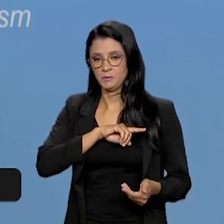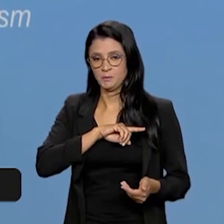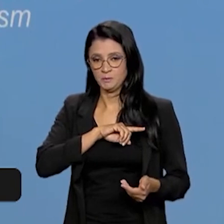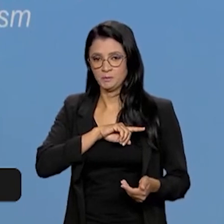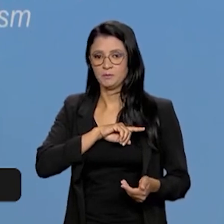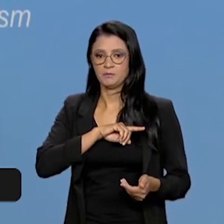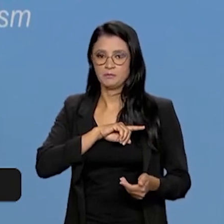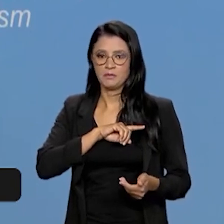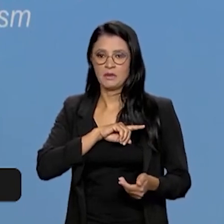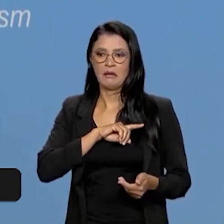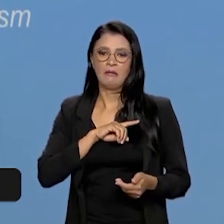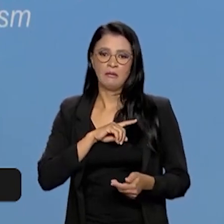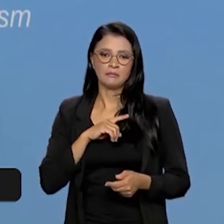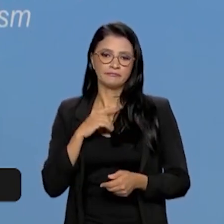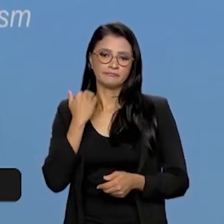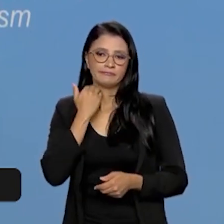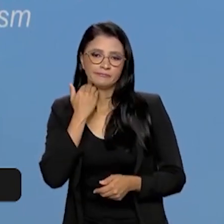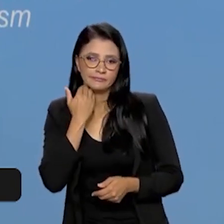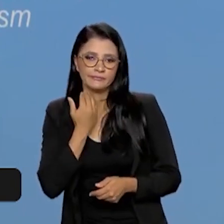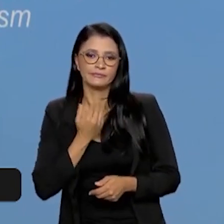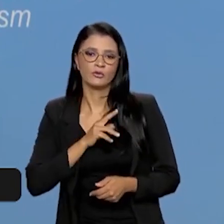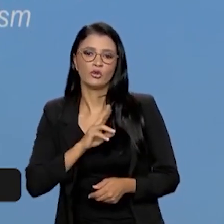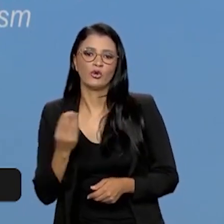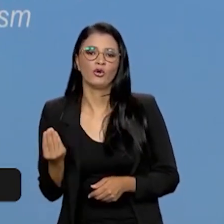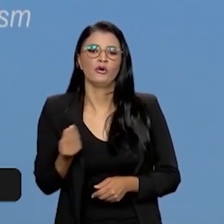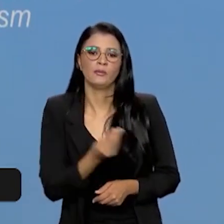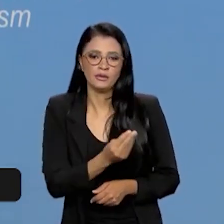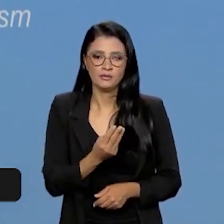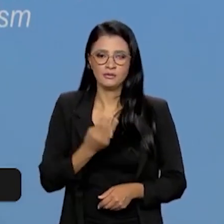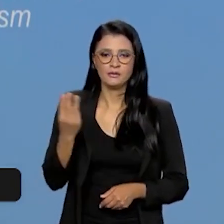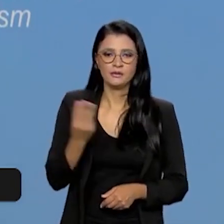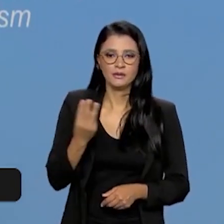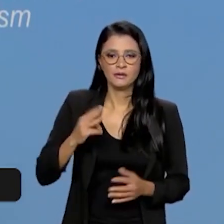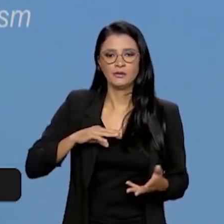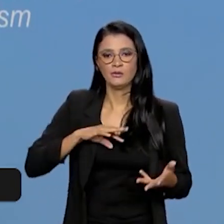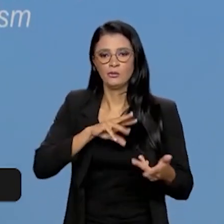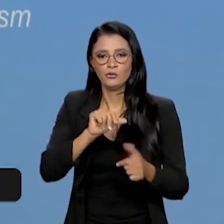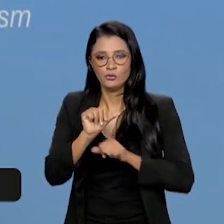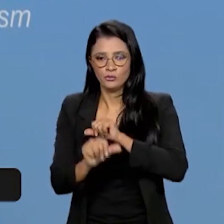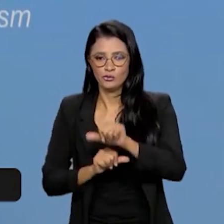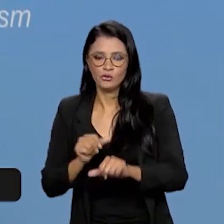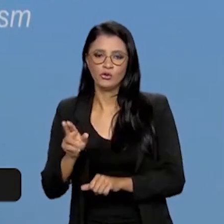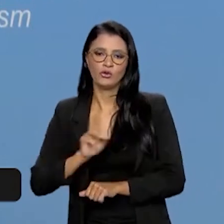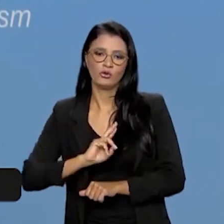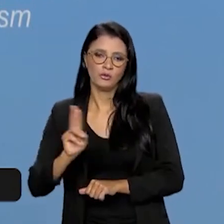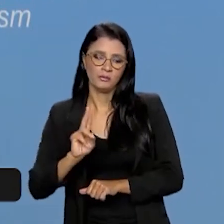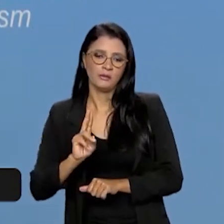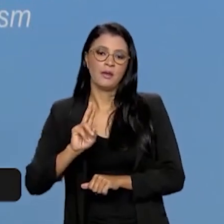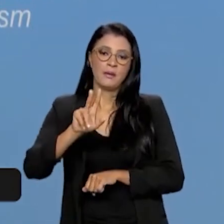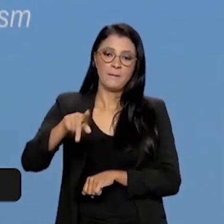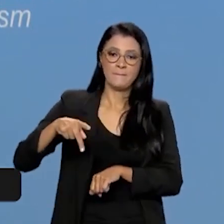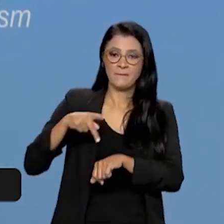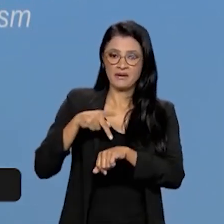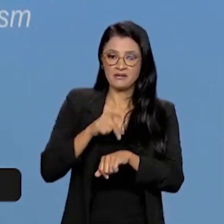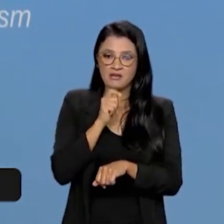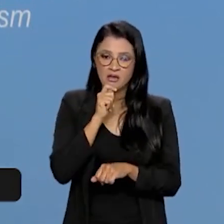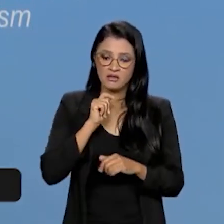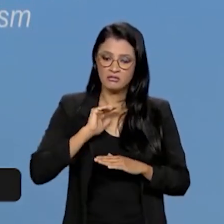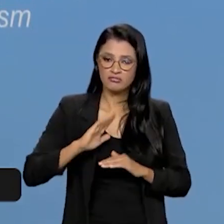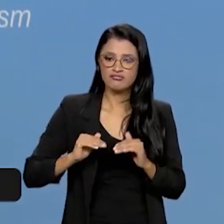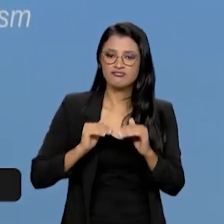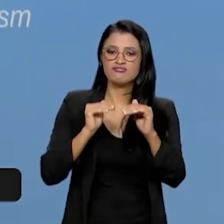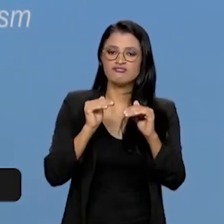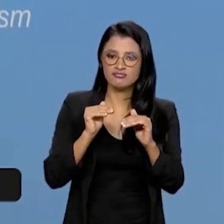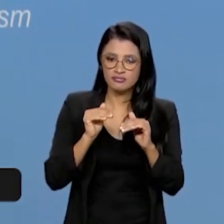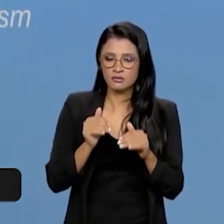Depois que cansaram de chamar a gente de terceiro mundo, começaram a chamar a gente de país em vias de desenvolvimento.